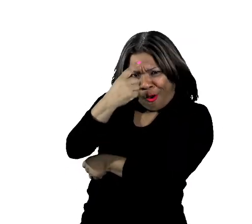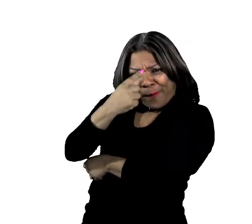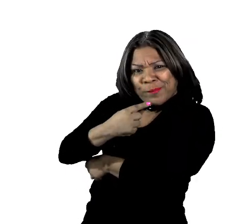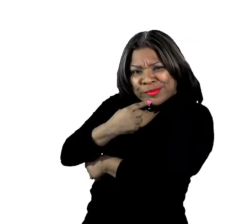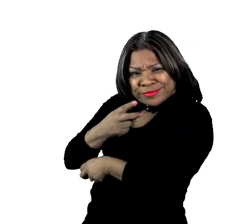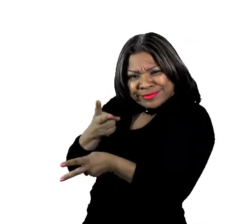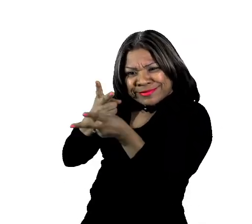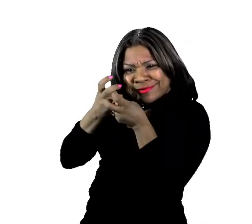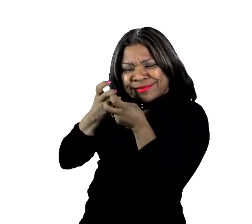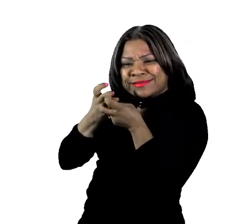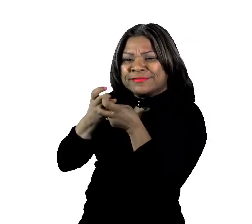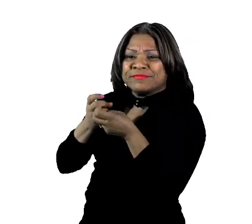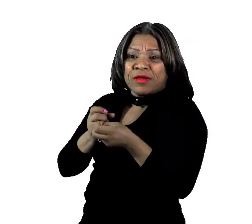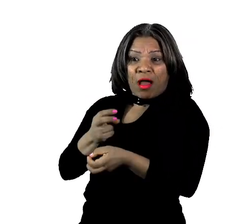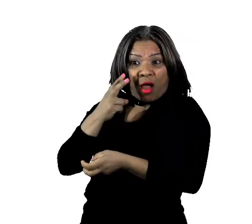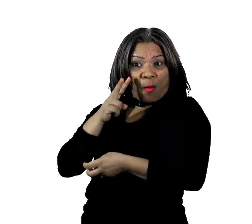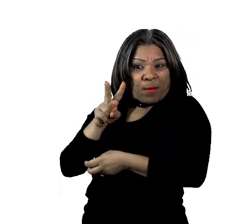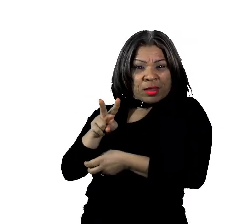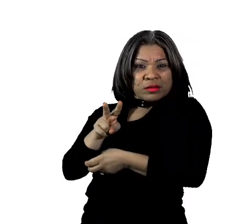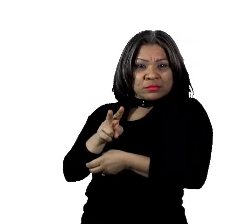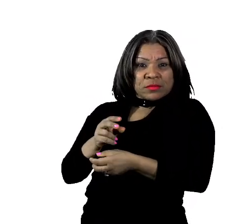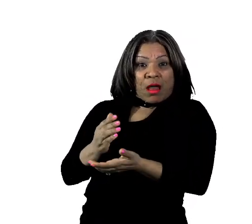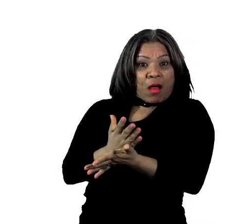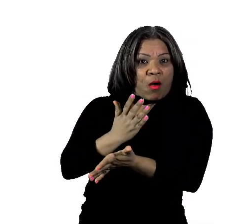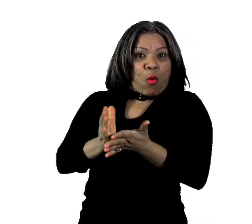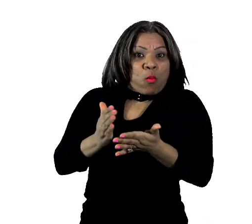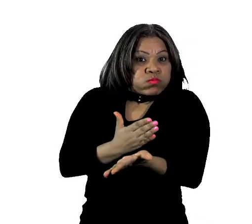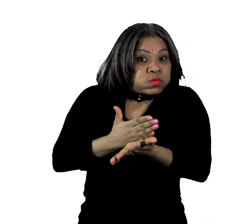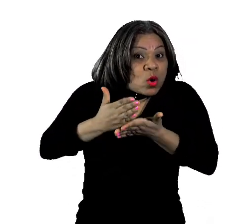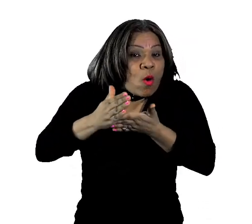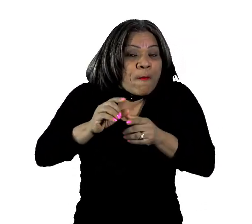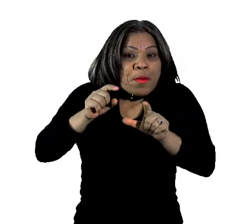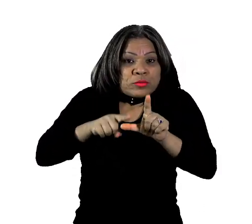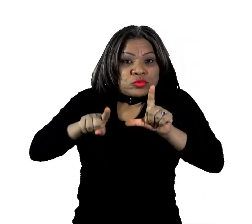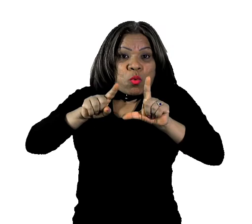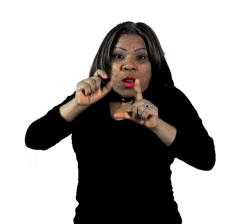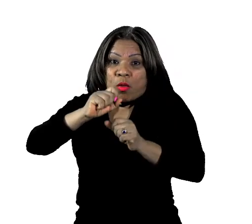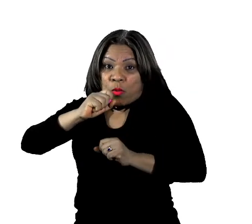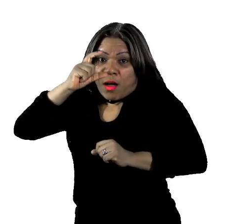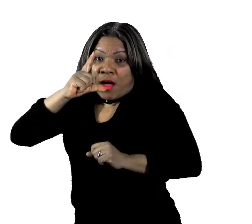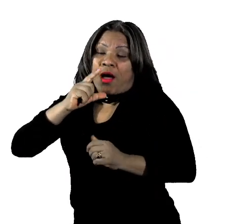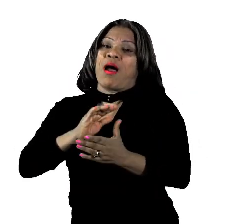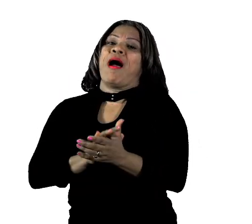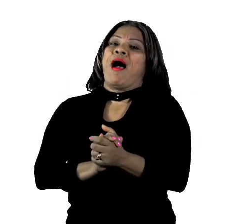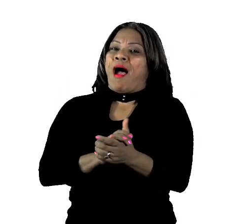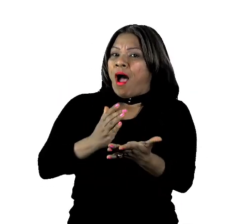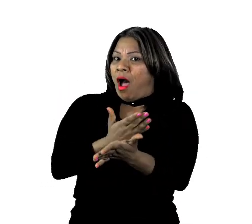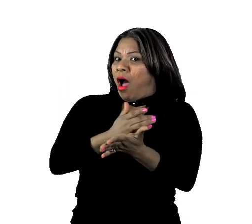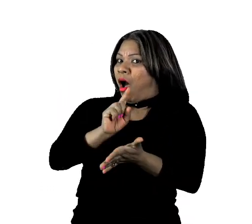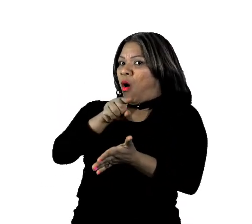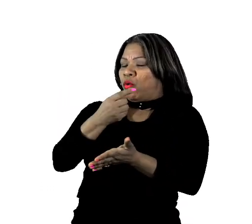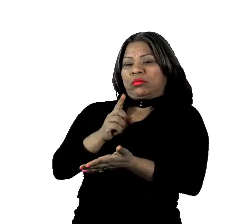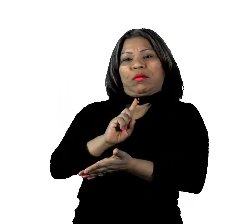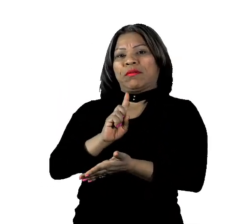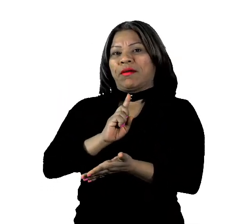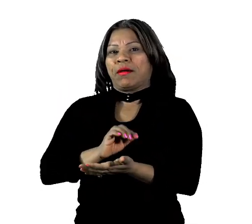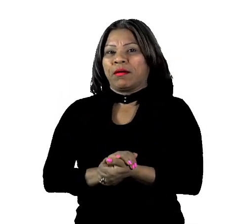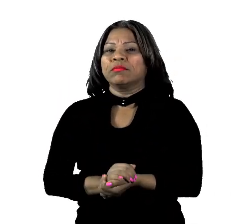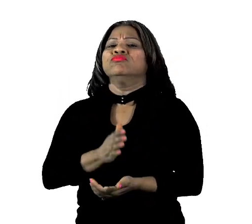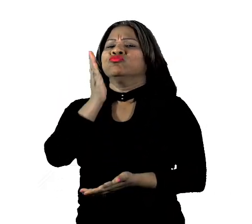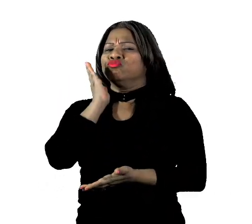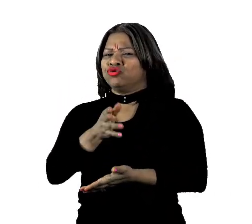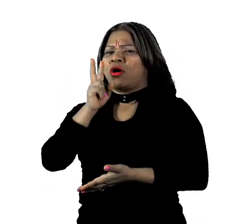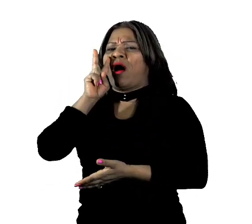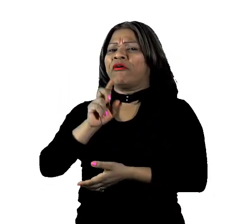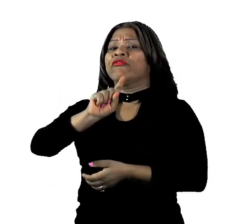perceberam, algumas palavras começaram com letra maiúscula, outras não. Nós já trabalhamos isso em outras aulas. Por quê?